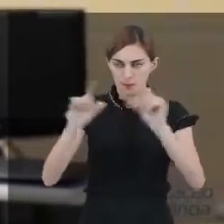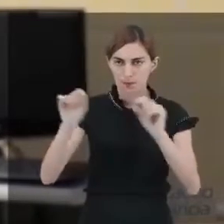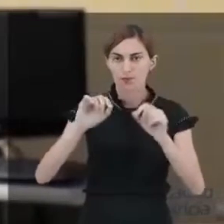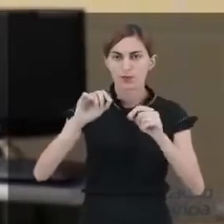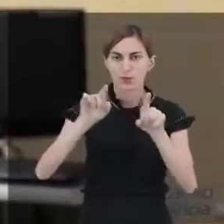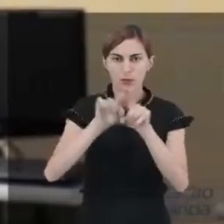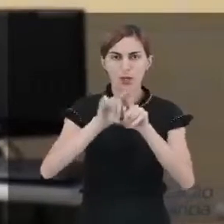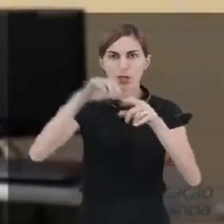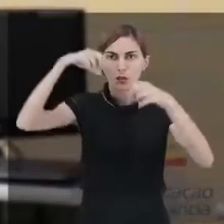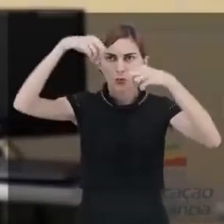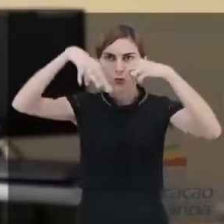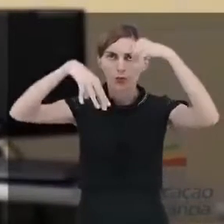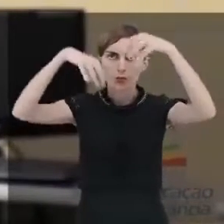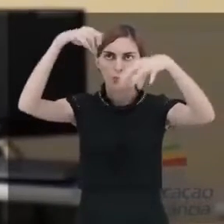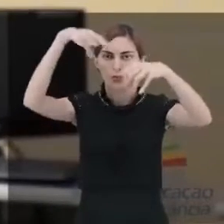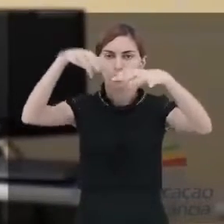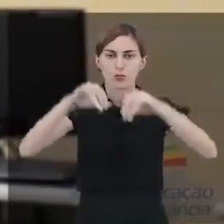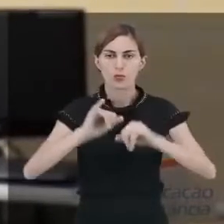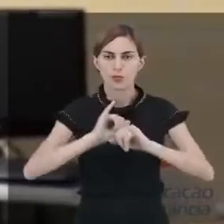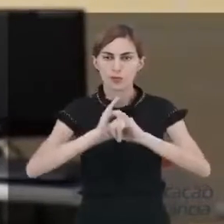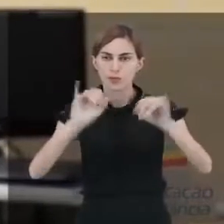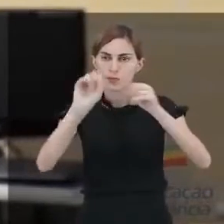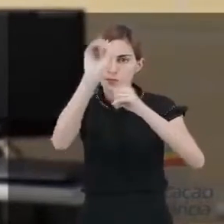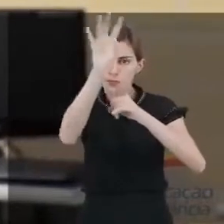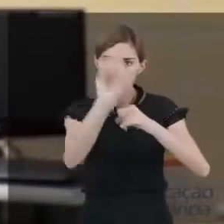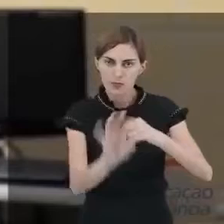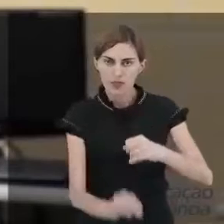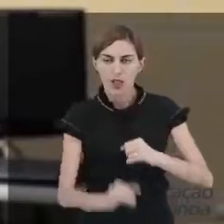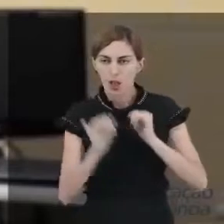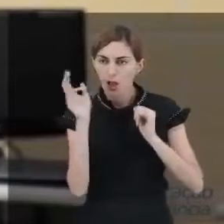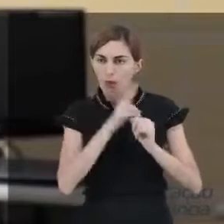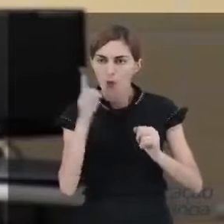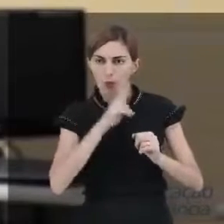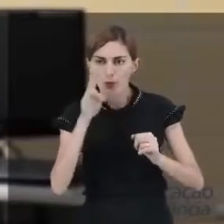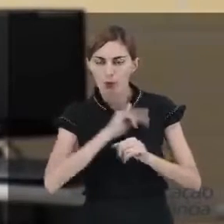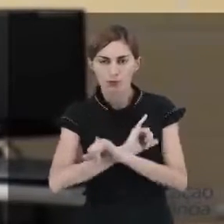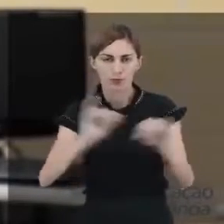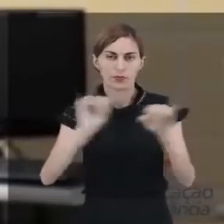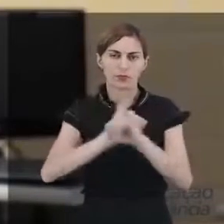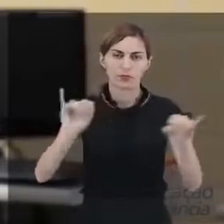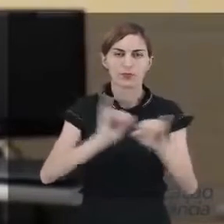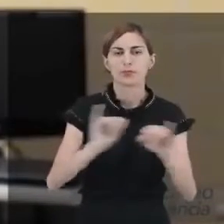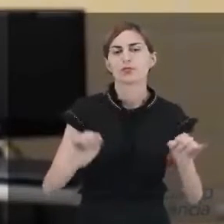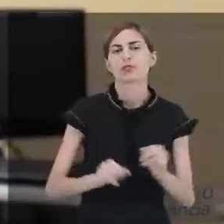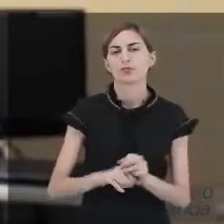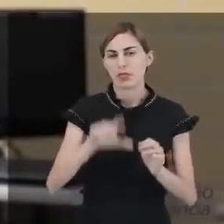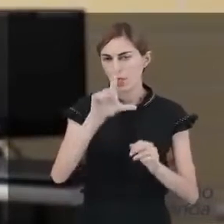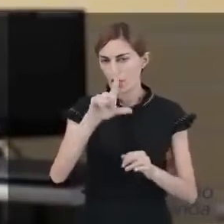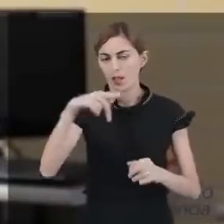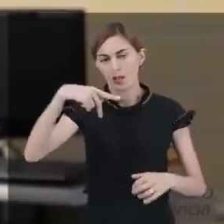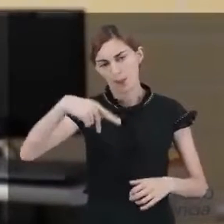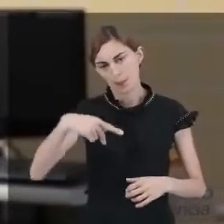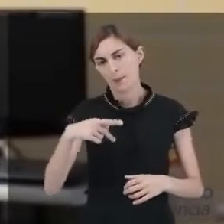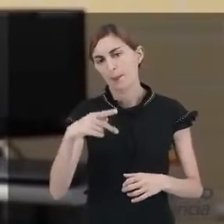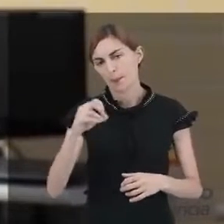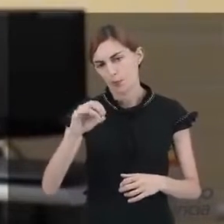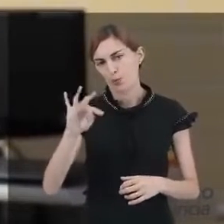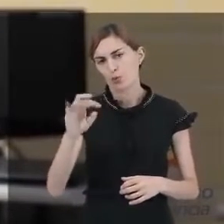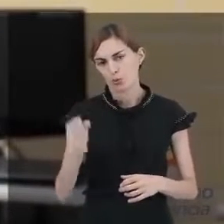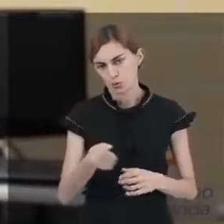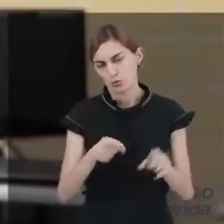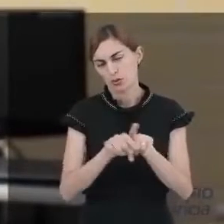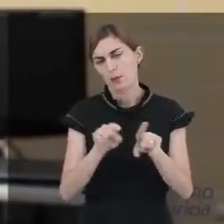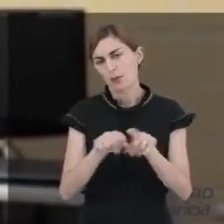iluminação e de sinalização de emergência. Tá? Bem assim, os L-pontos também fazem parte desse sistema.